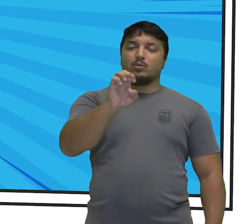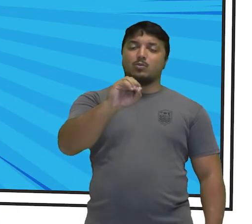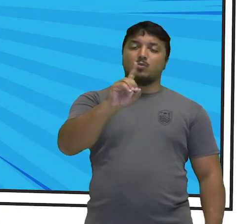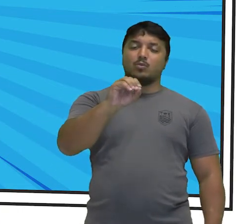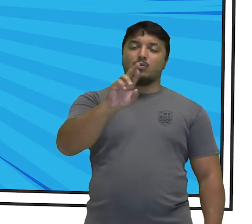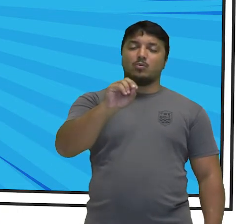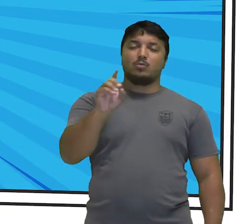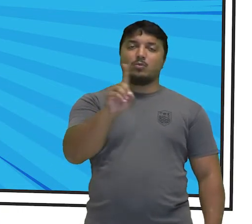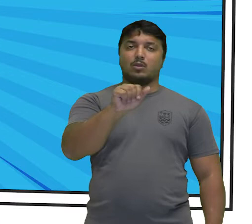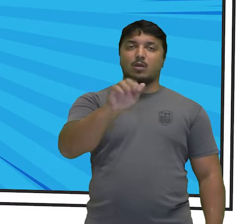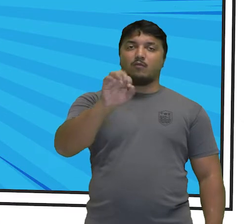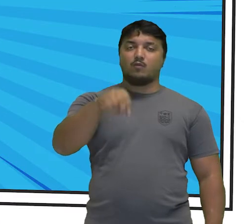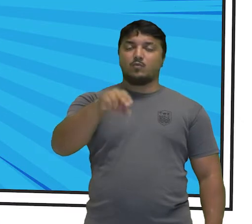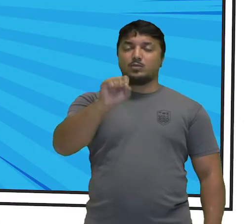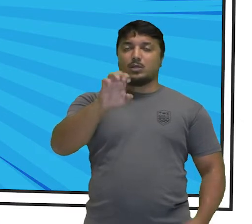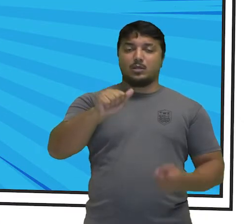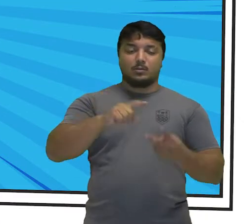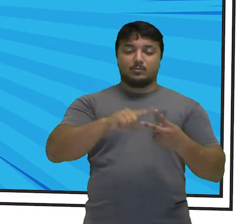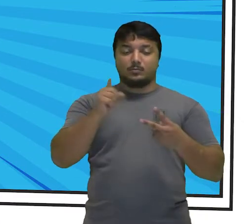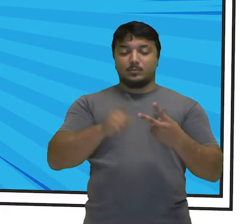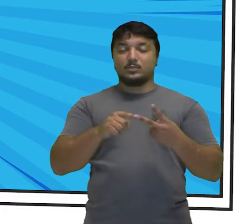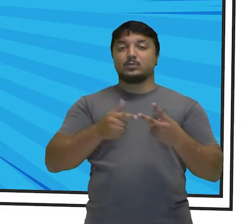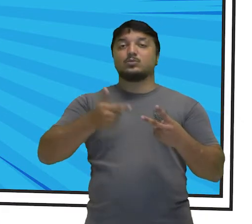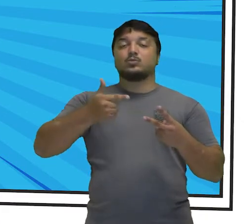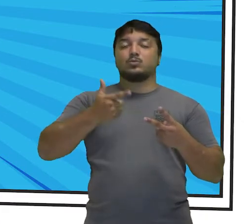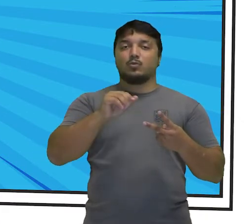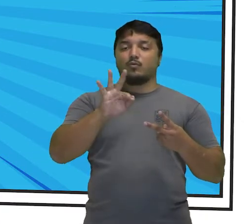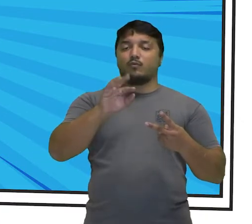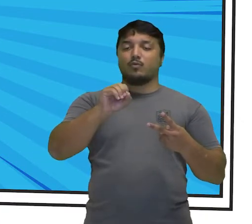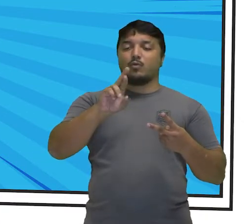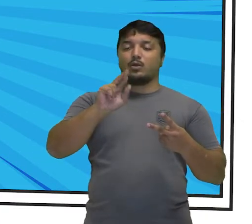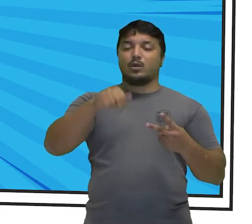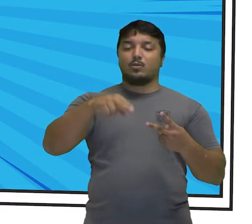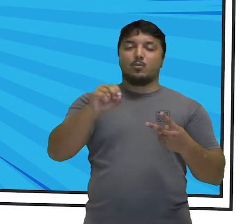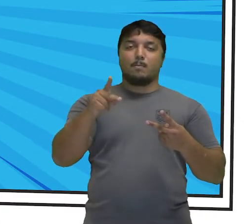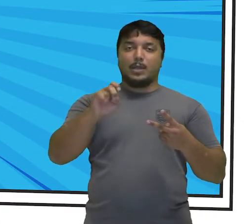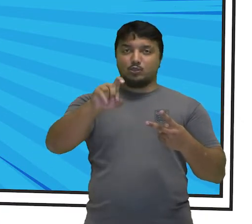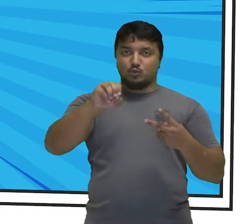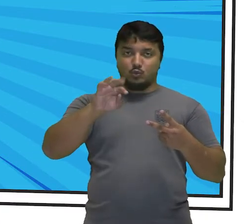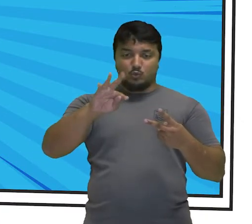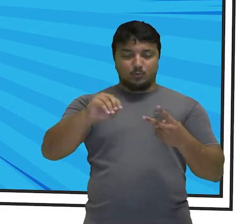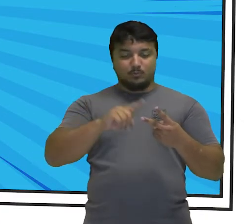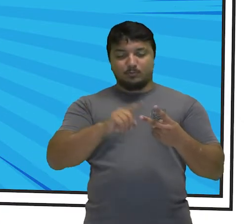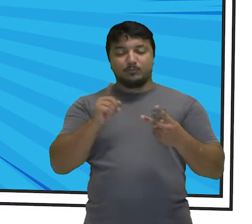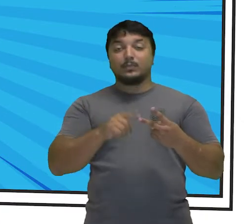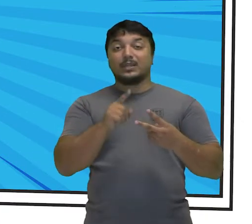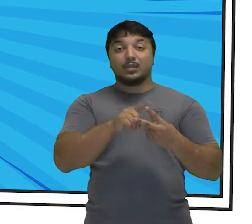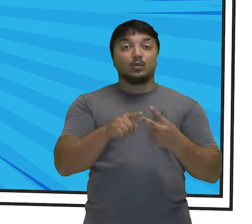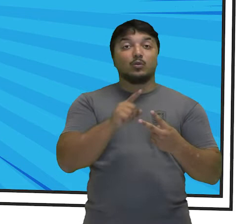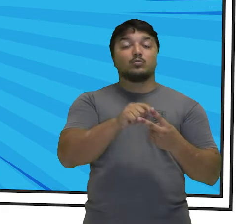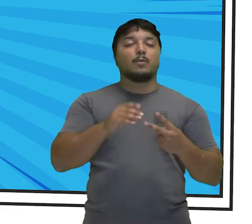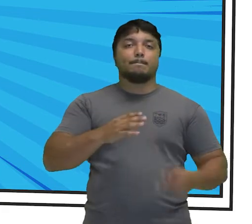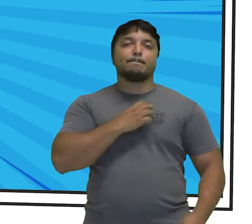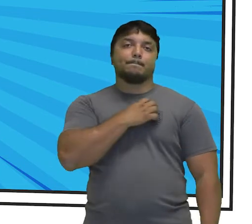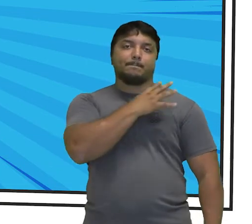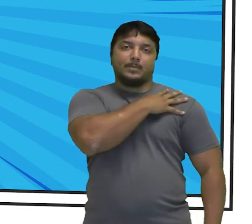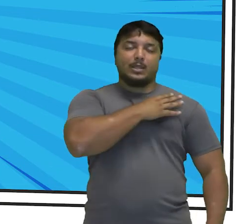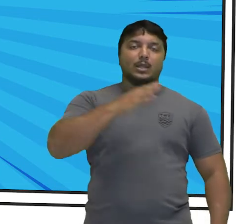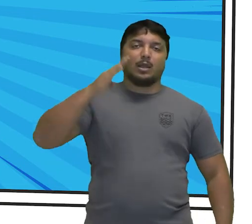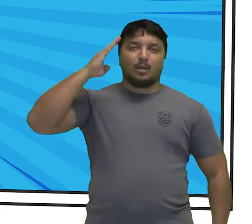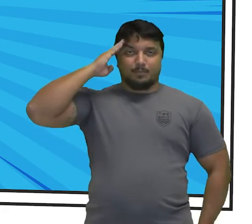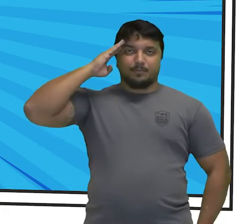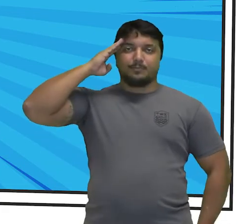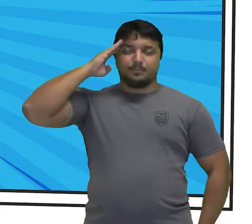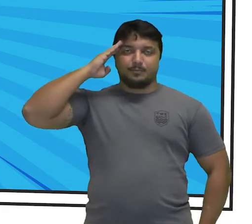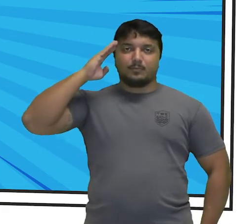Fonseca. O segundo presidente do Brasil foi o senhor Floriano Peixoto. E esses dois presidentes tinham uma coisa em comum: eles